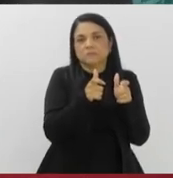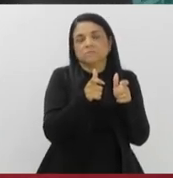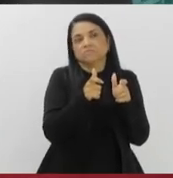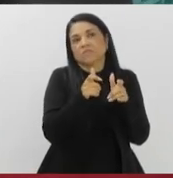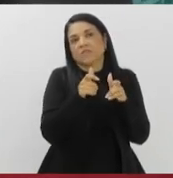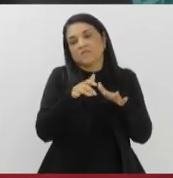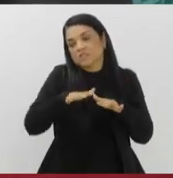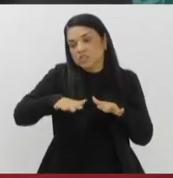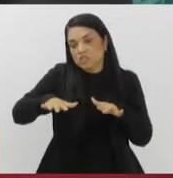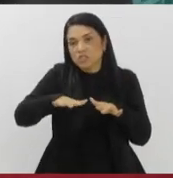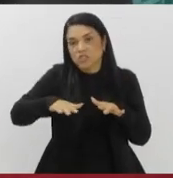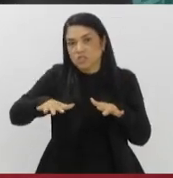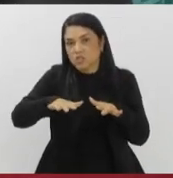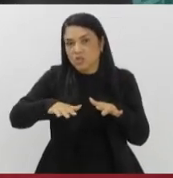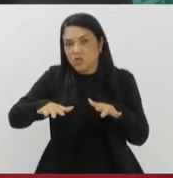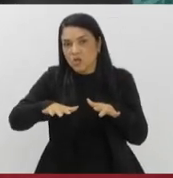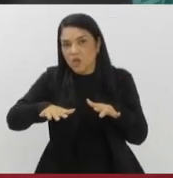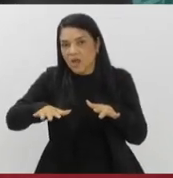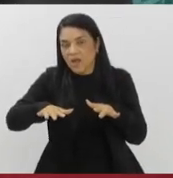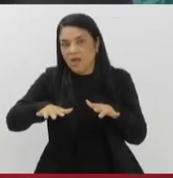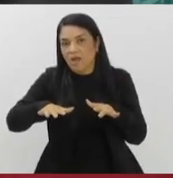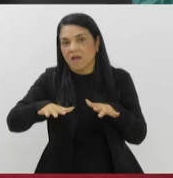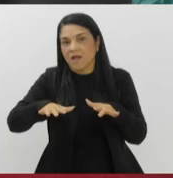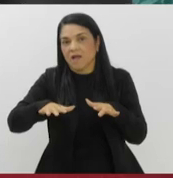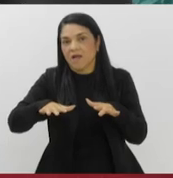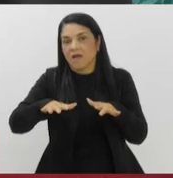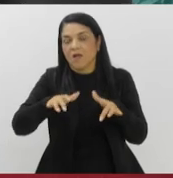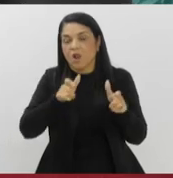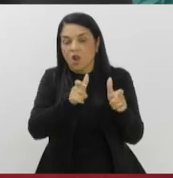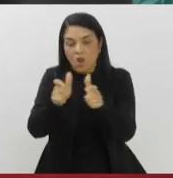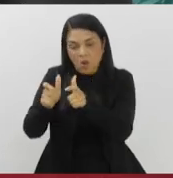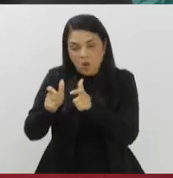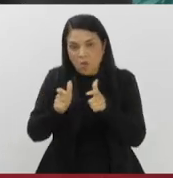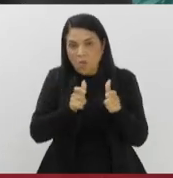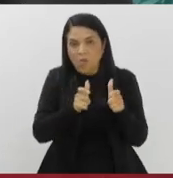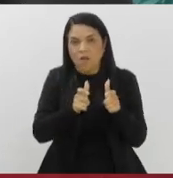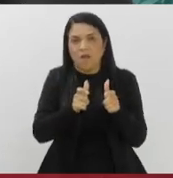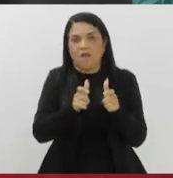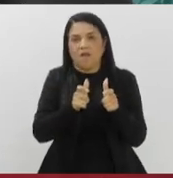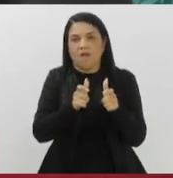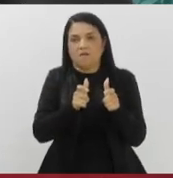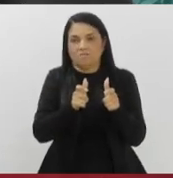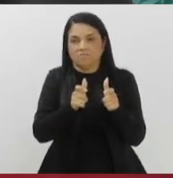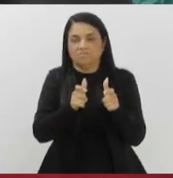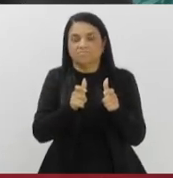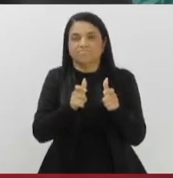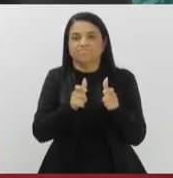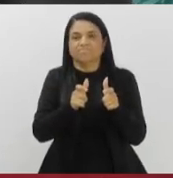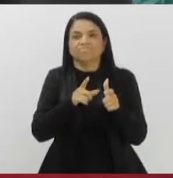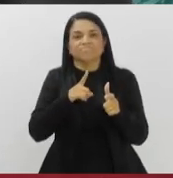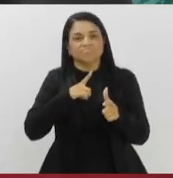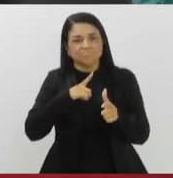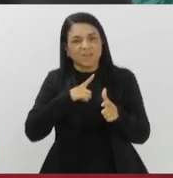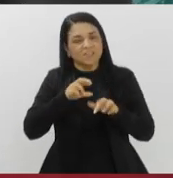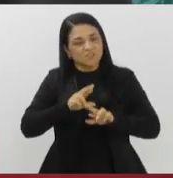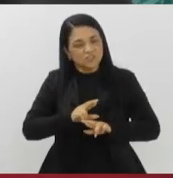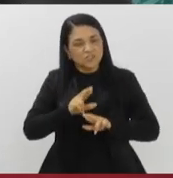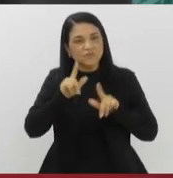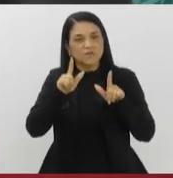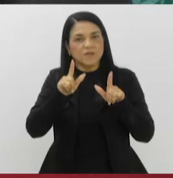determinada zona e localização mesmo, né, desses lugares. Então, existem muitas